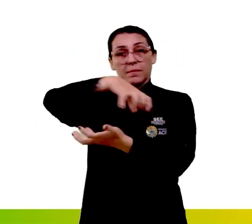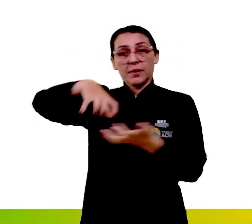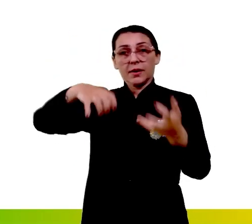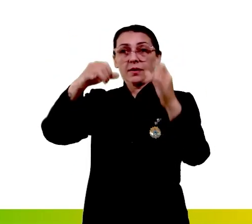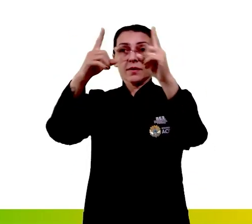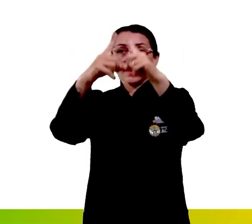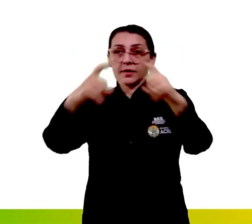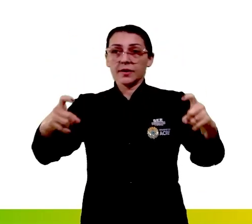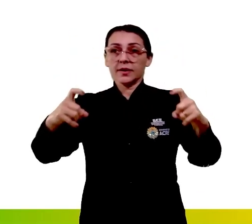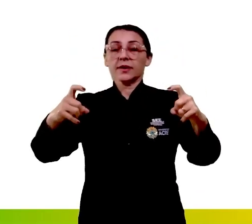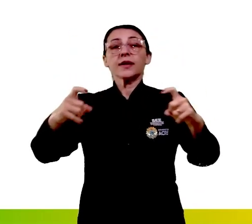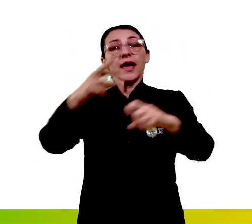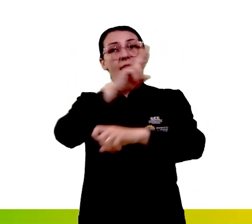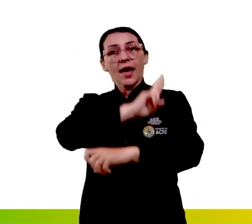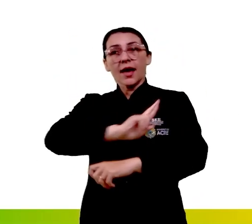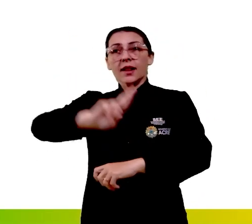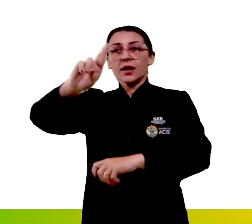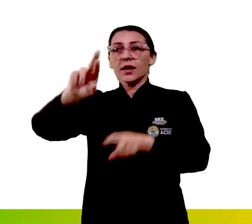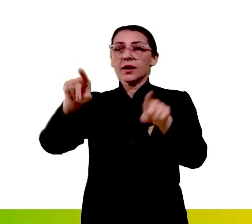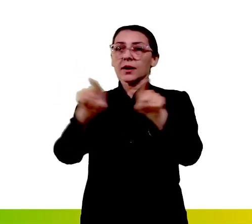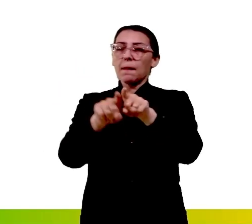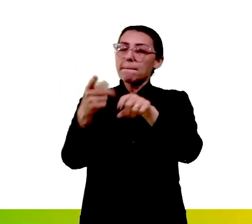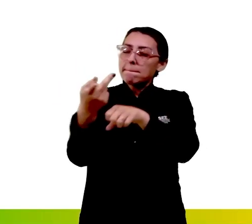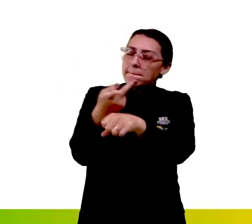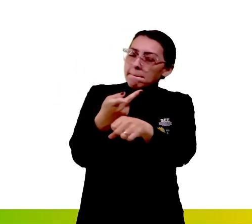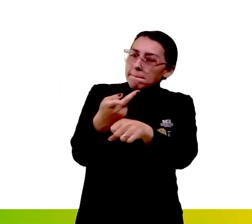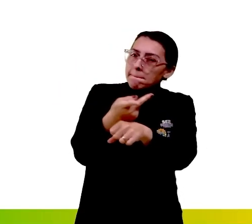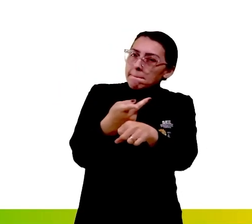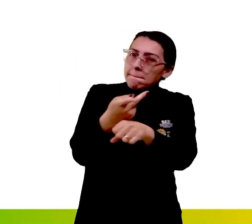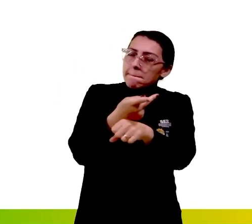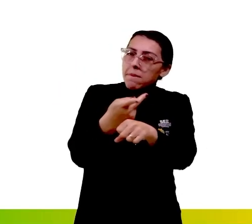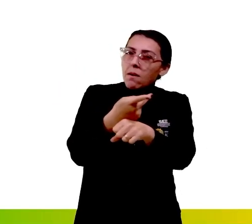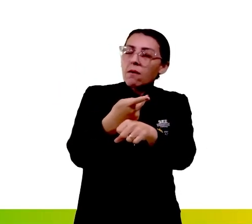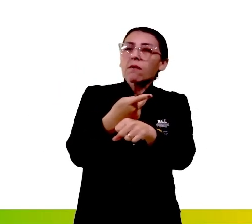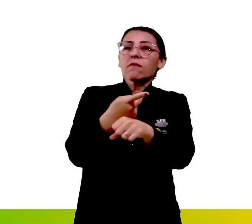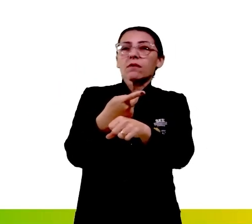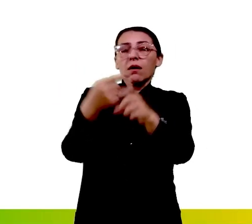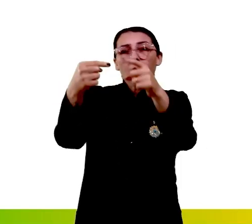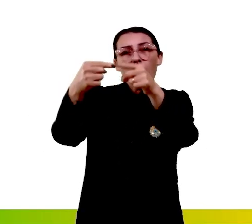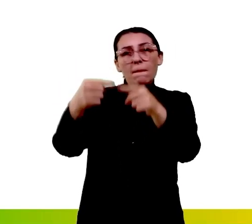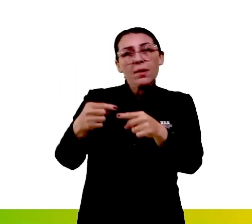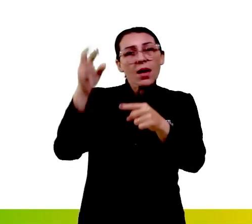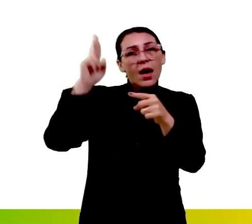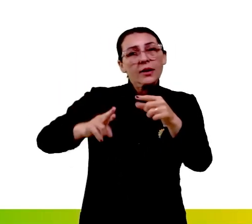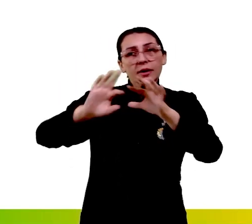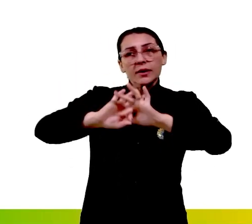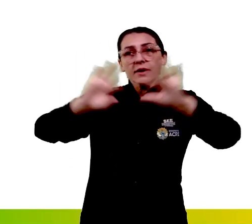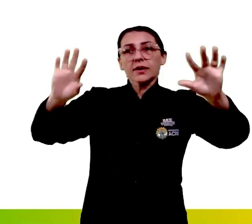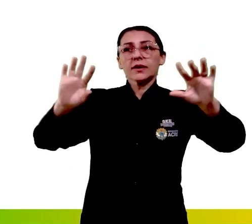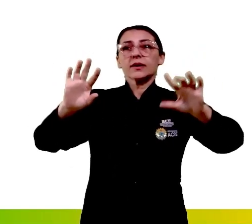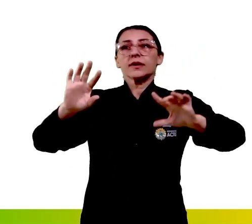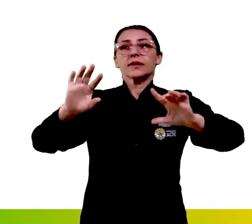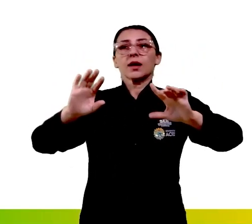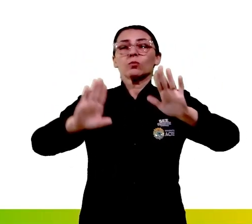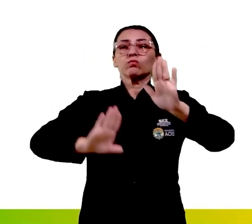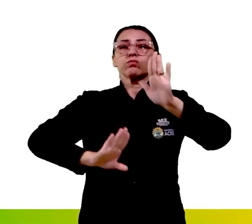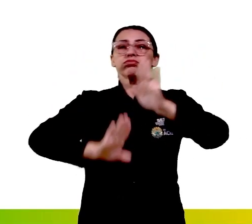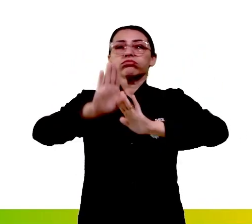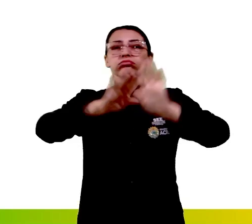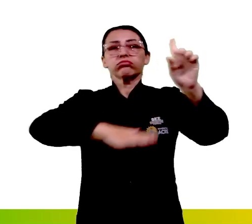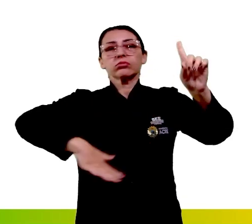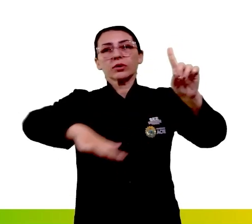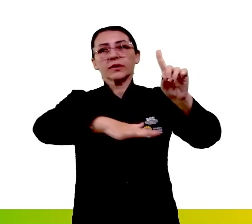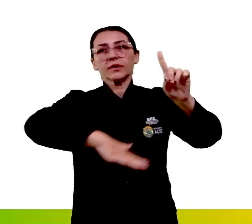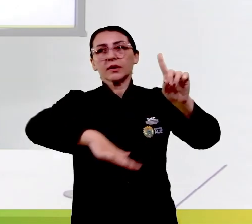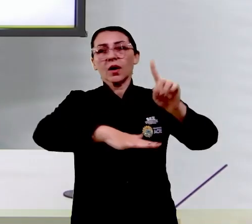revoluções científicas e religiosas, buscando conciliar razão, liberdade e progresso social.